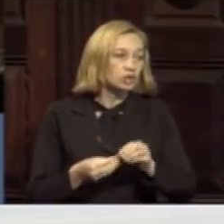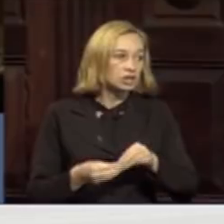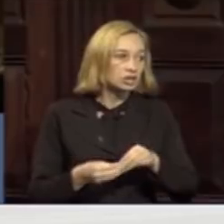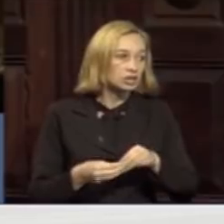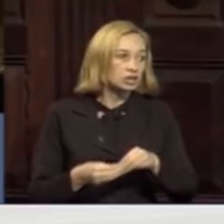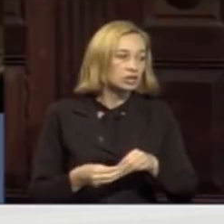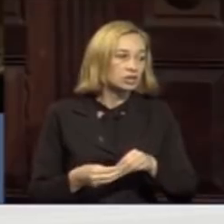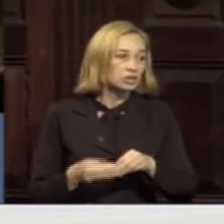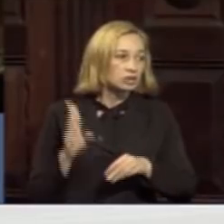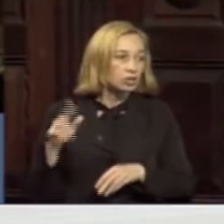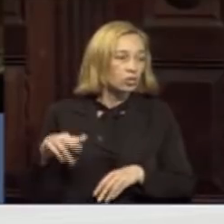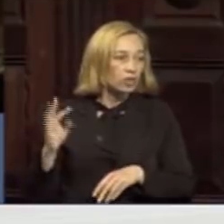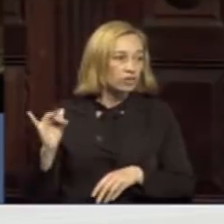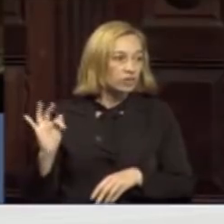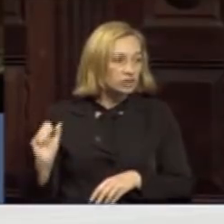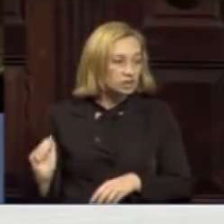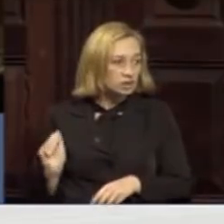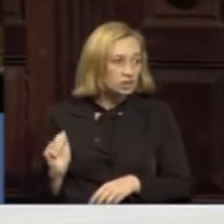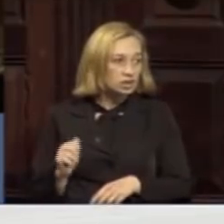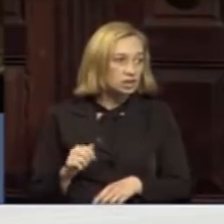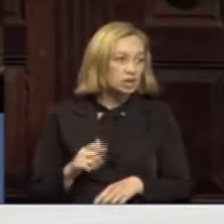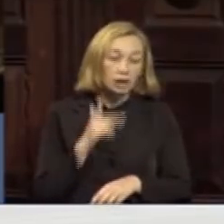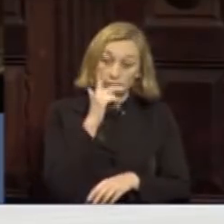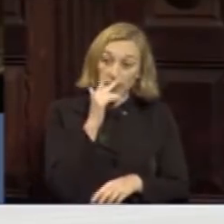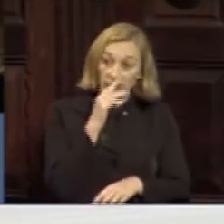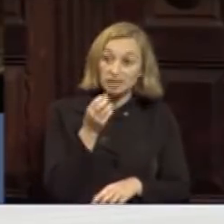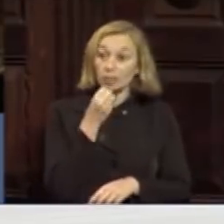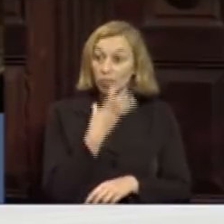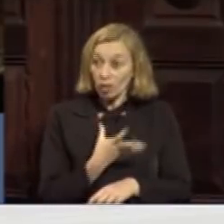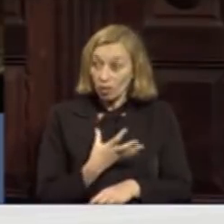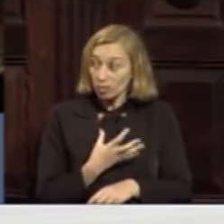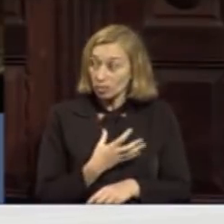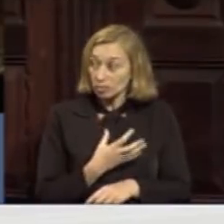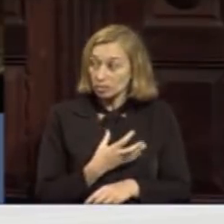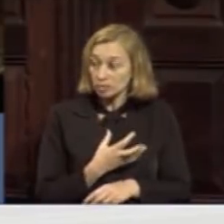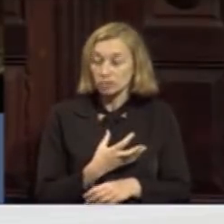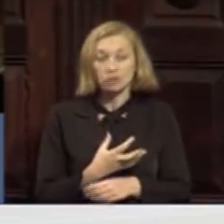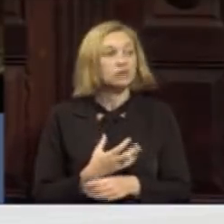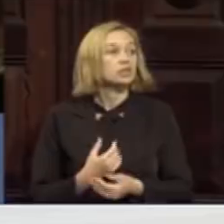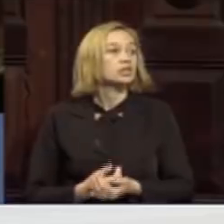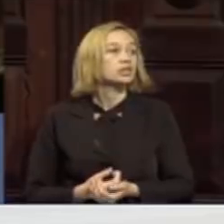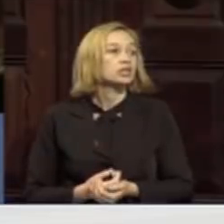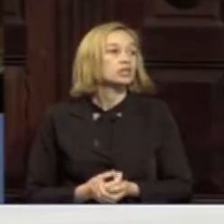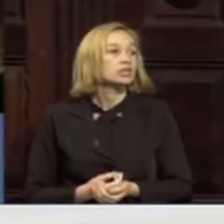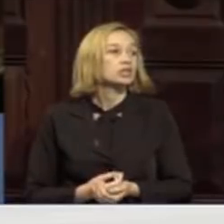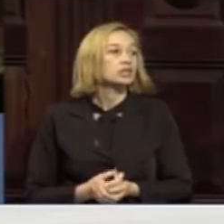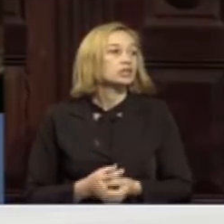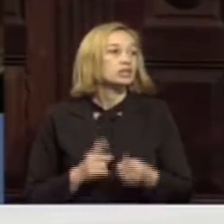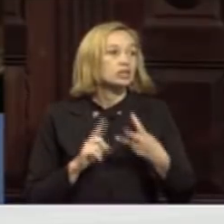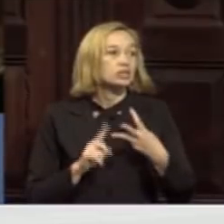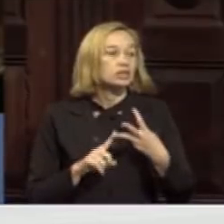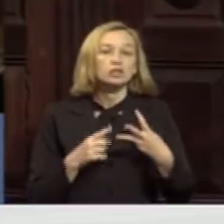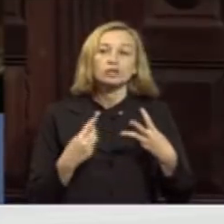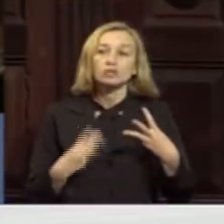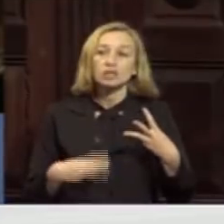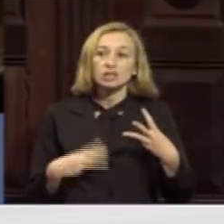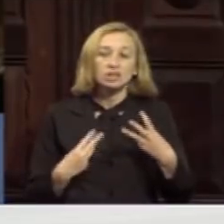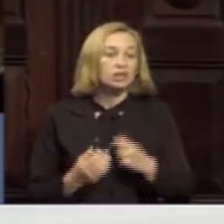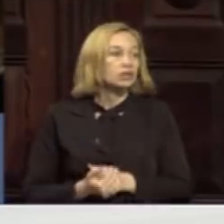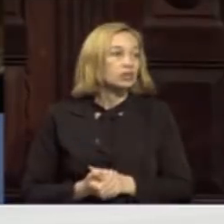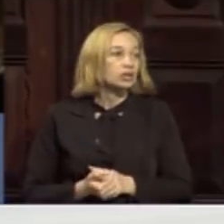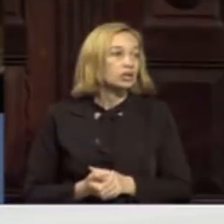ao UENF, que me parece ser uma bela perspectiva. Eu quero aqui dizer a minha opinião, uma bela perspectiva. E o terceiro problema é o problema